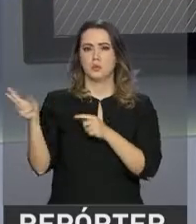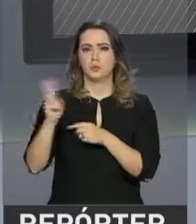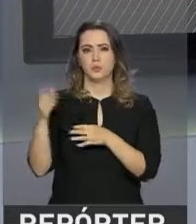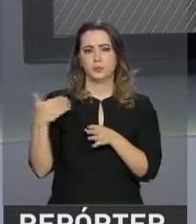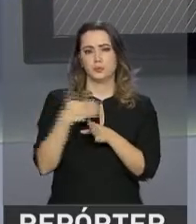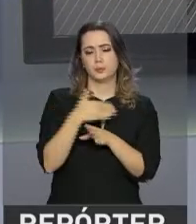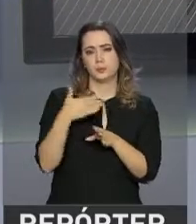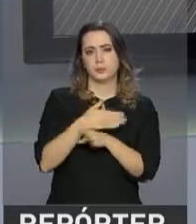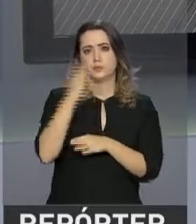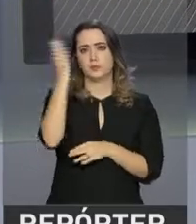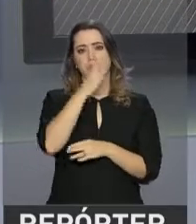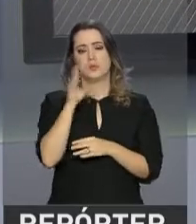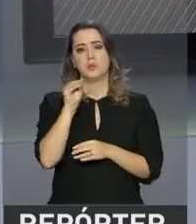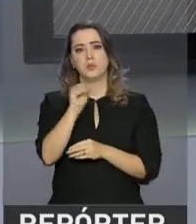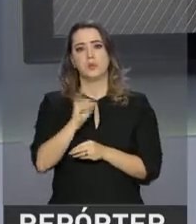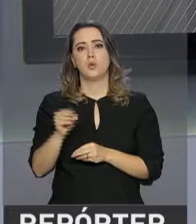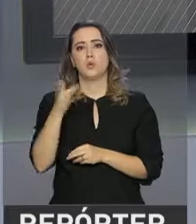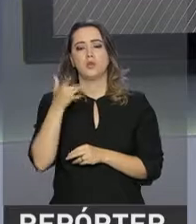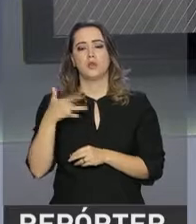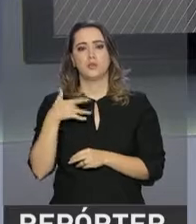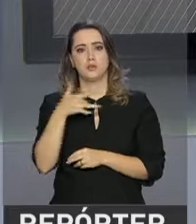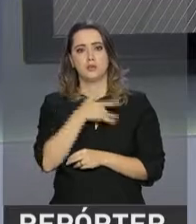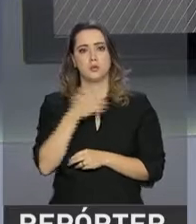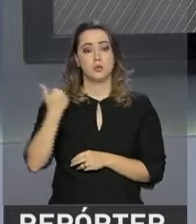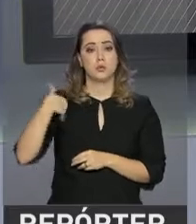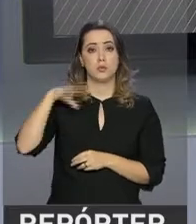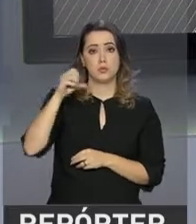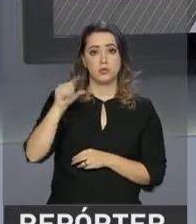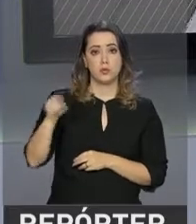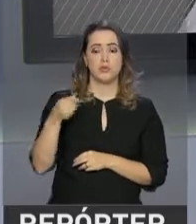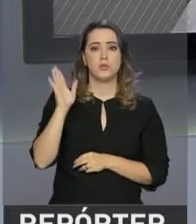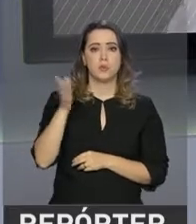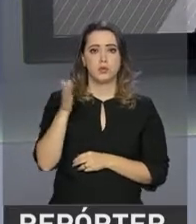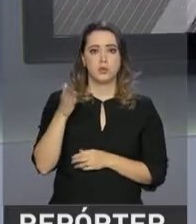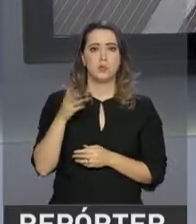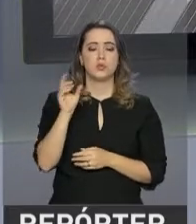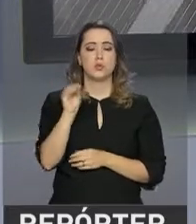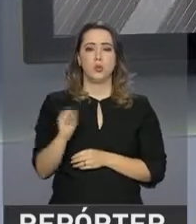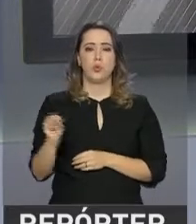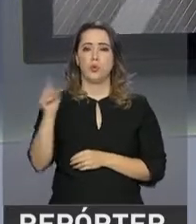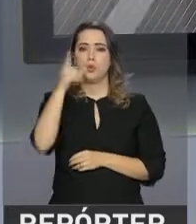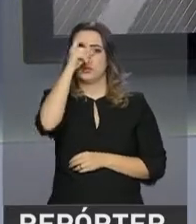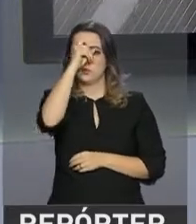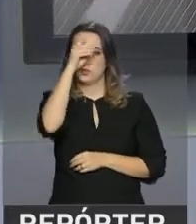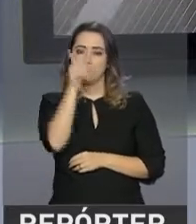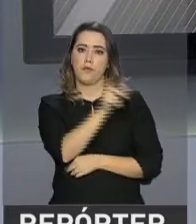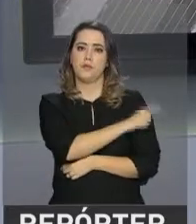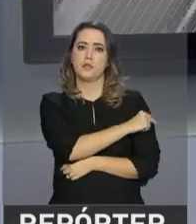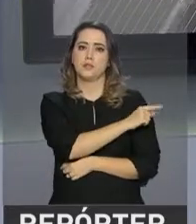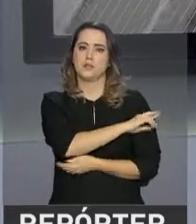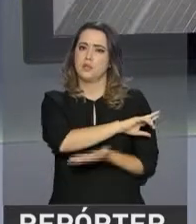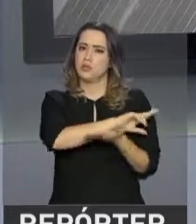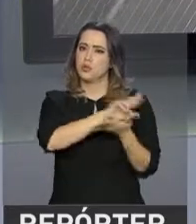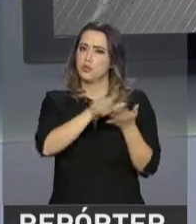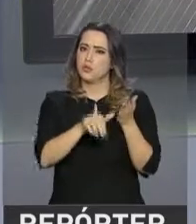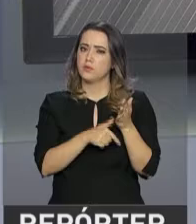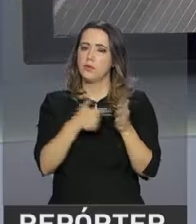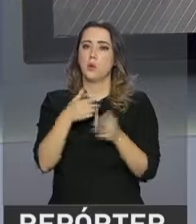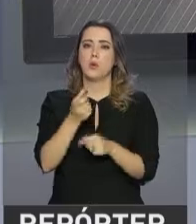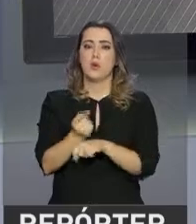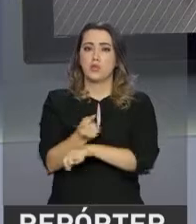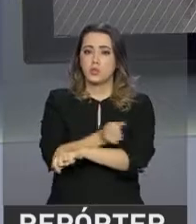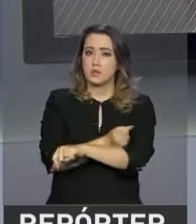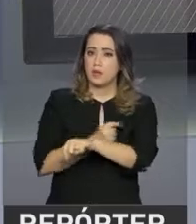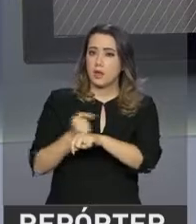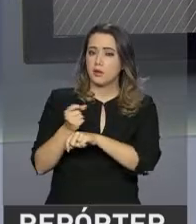recebem assistência à saúde mais de 9 mil já passaram por atendimento hospitalar e receberam vacinas como a de